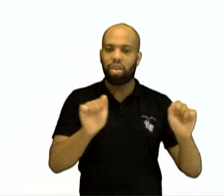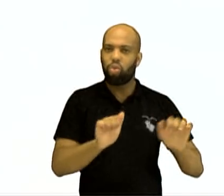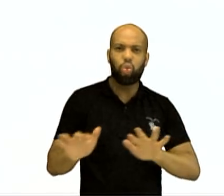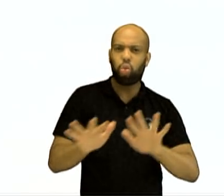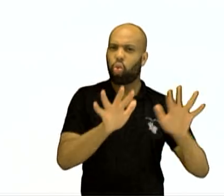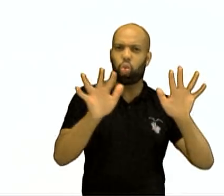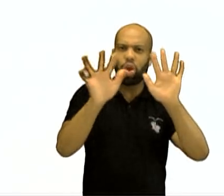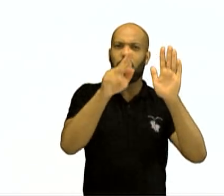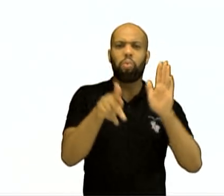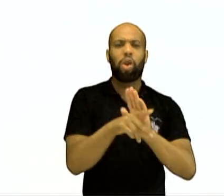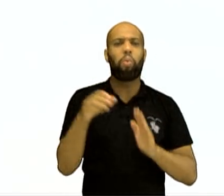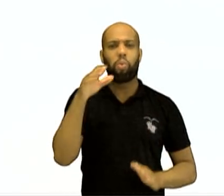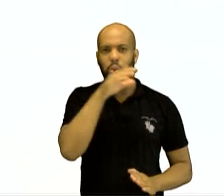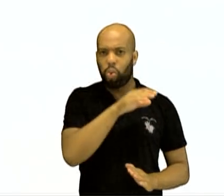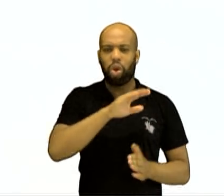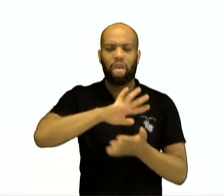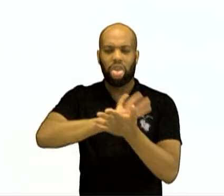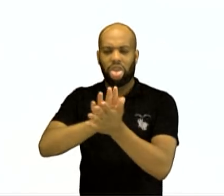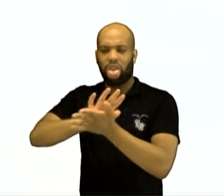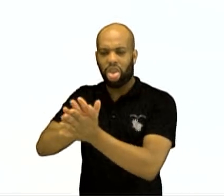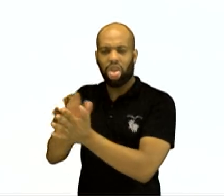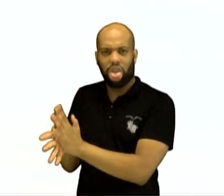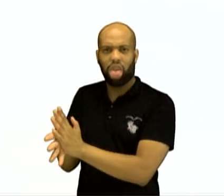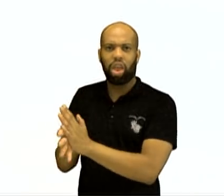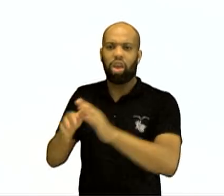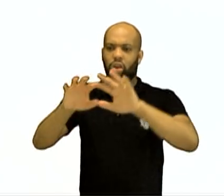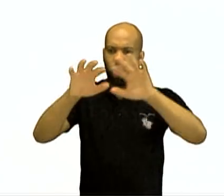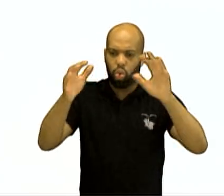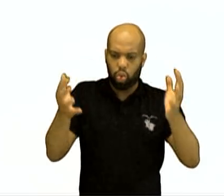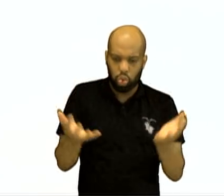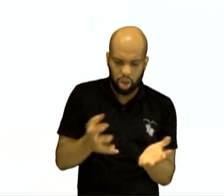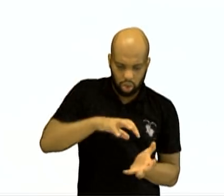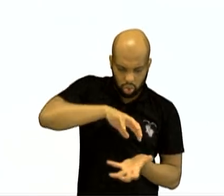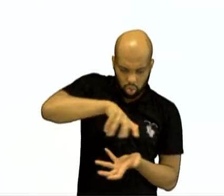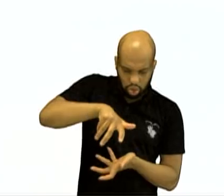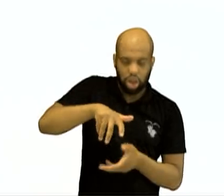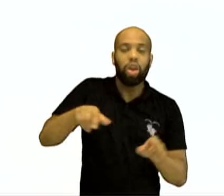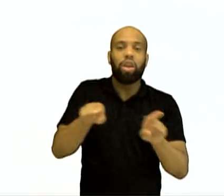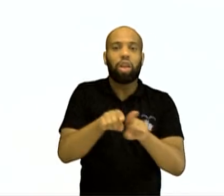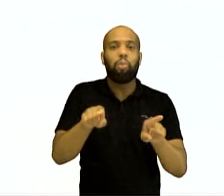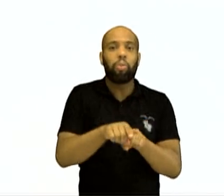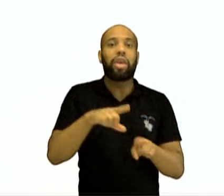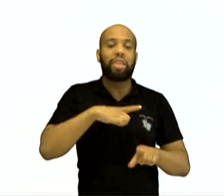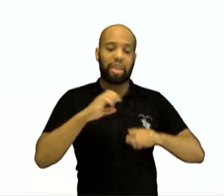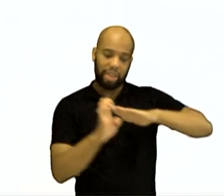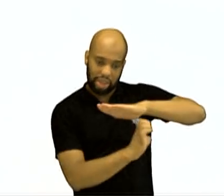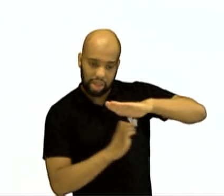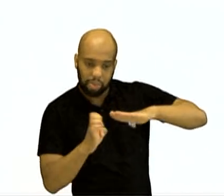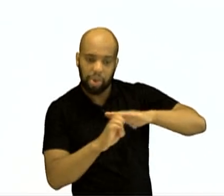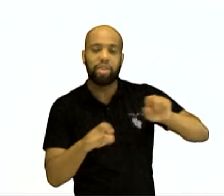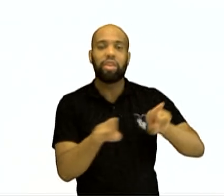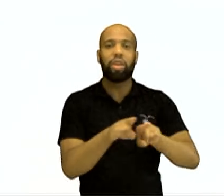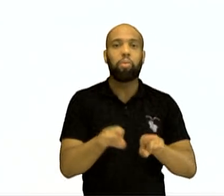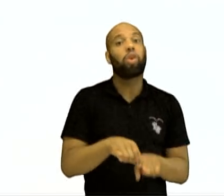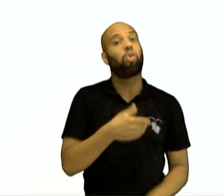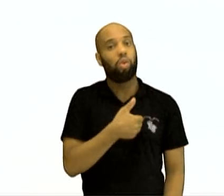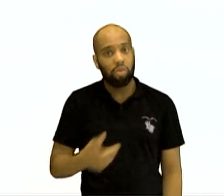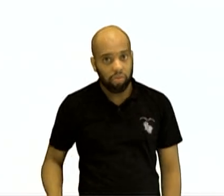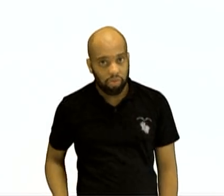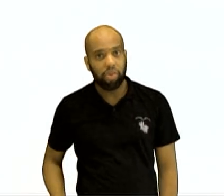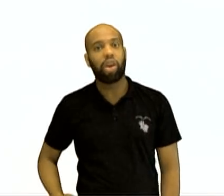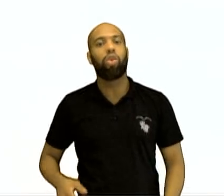estufa, aqueles que destroem, né, a camada de ozônio, contando com empresas, administrações públicas e a sociedade para combater